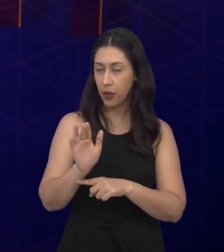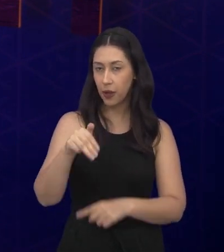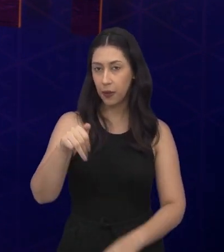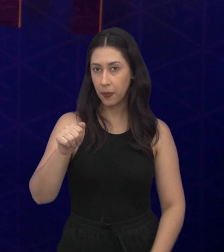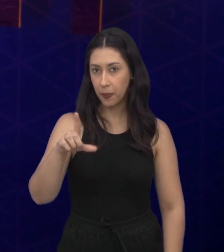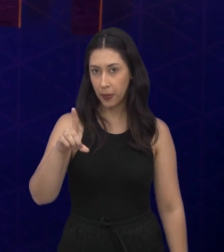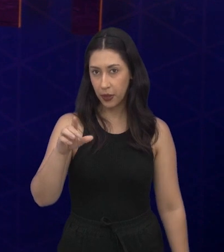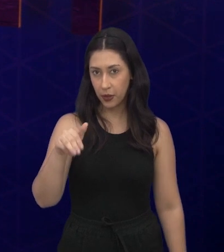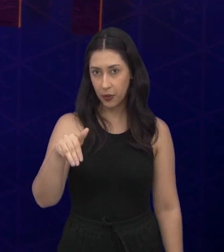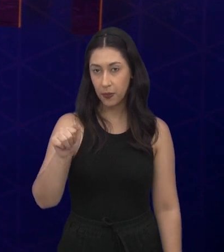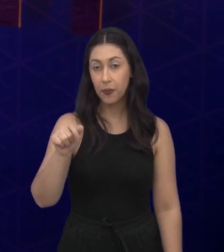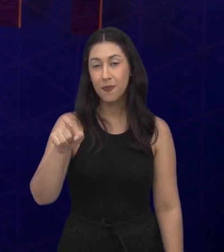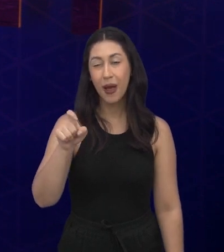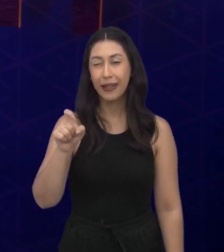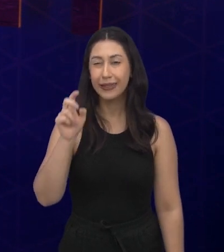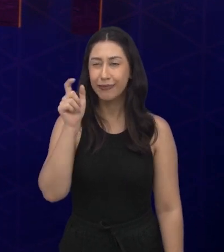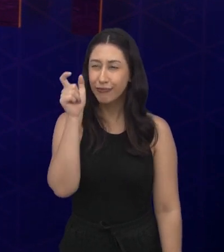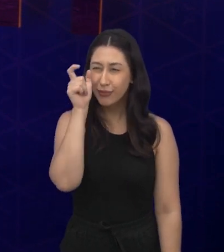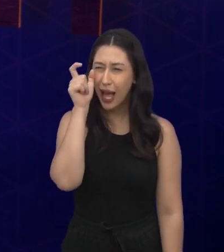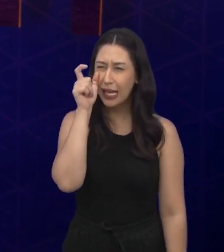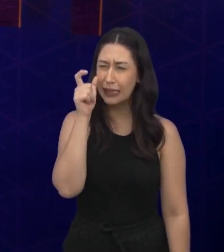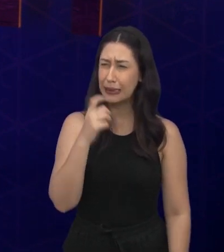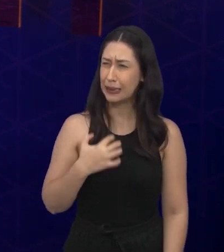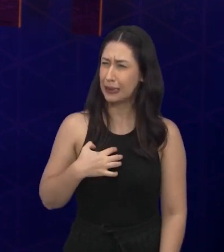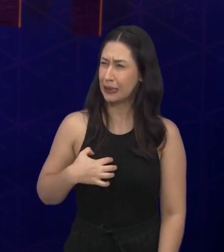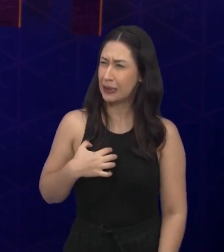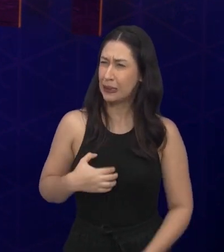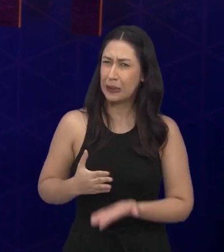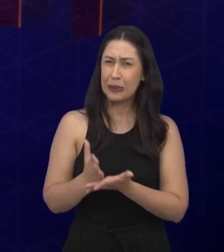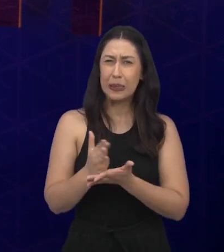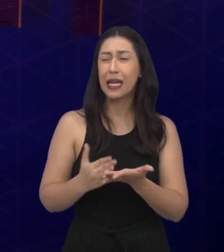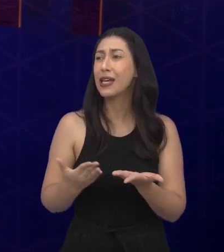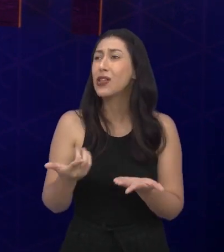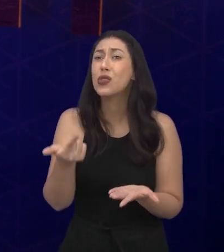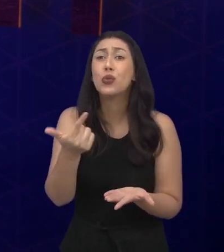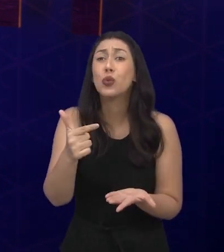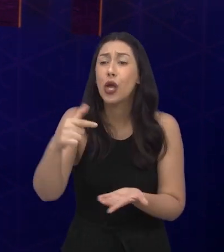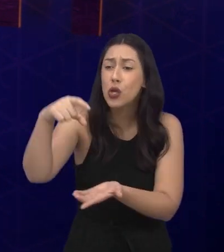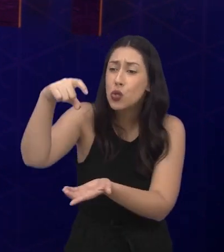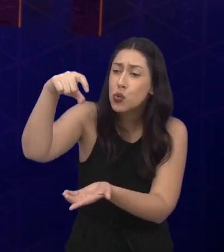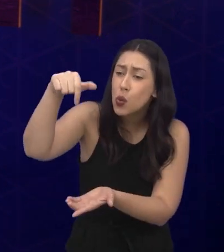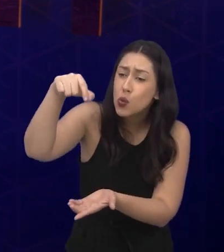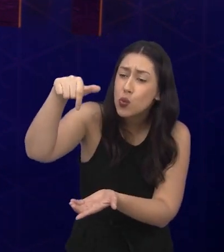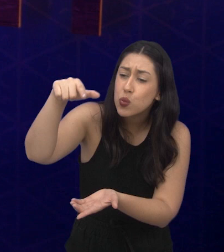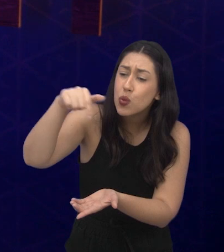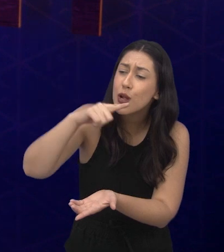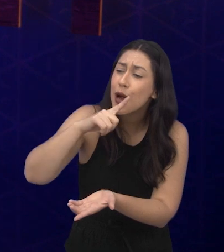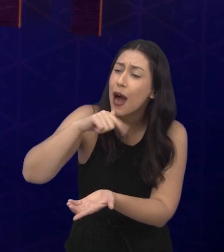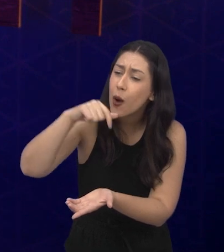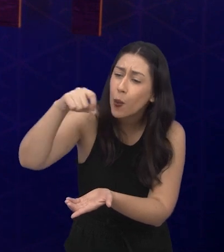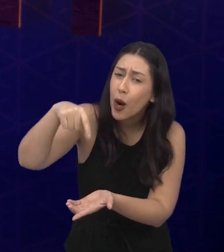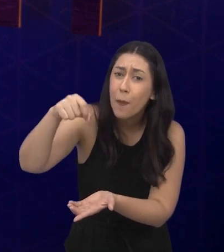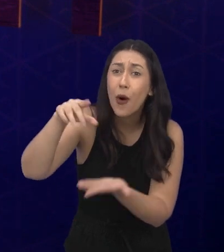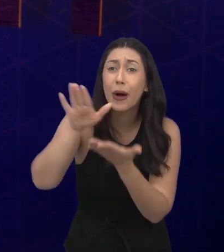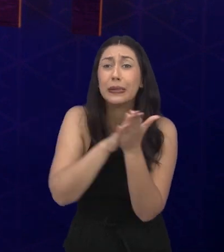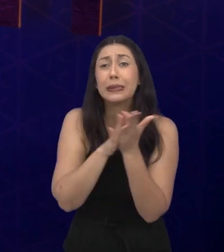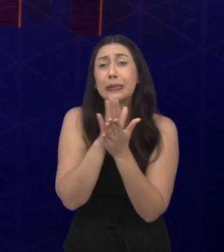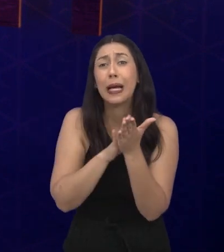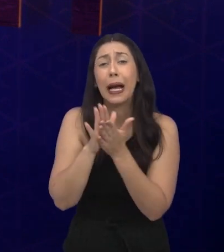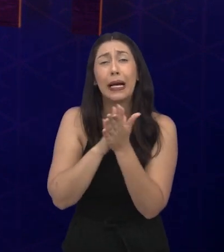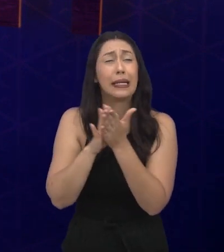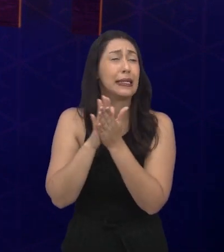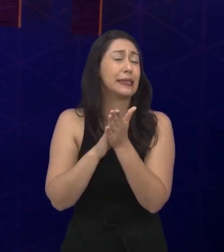o que mais me incomodava é que, não existe uma torneira naquele negócio, naquele